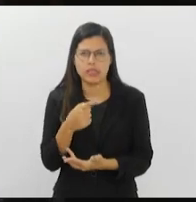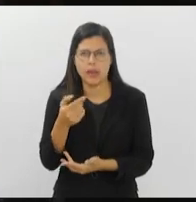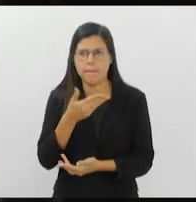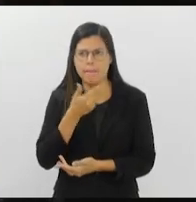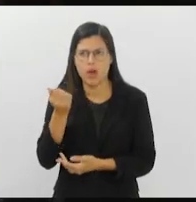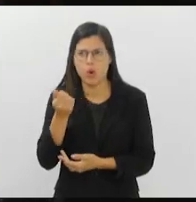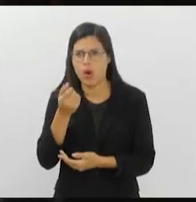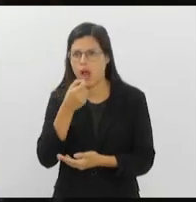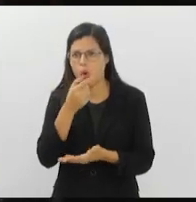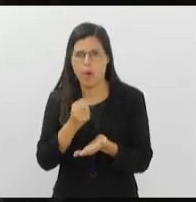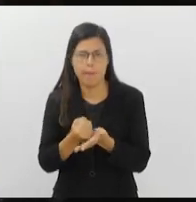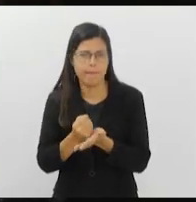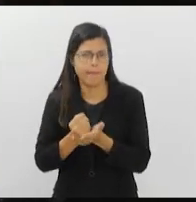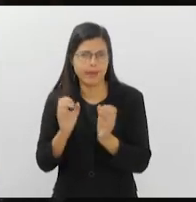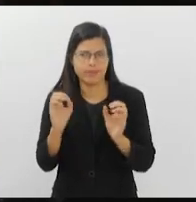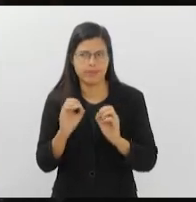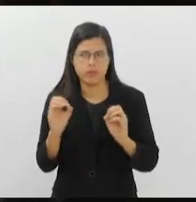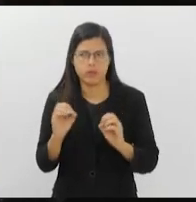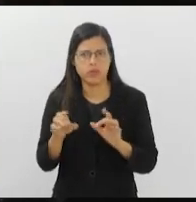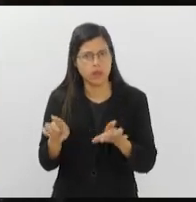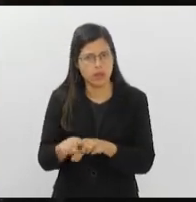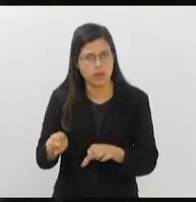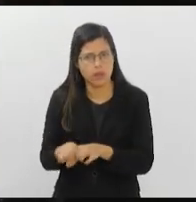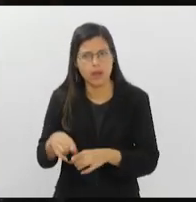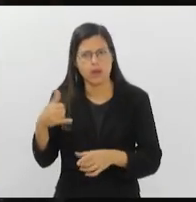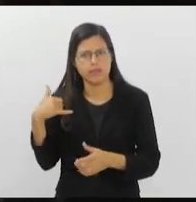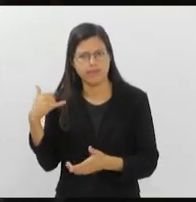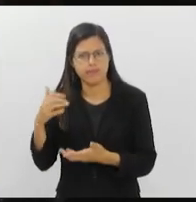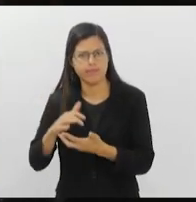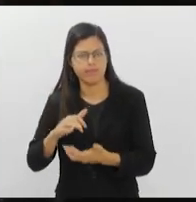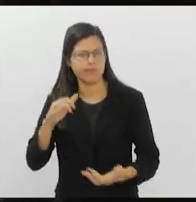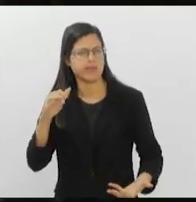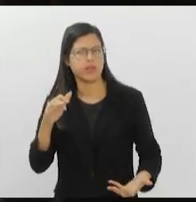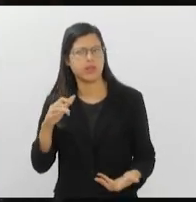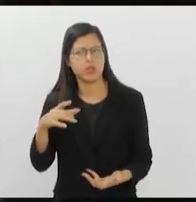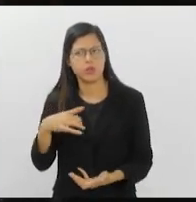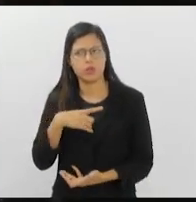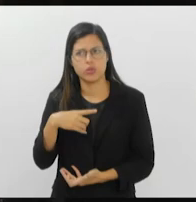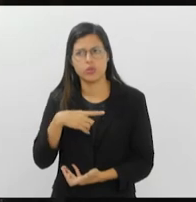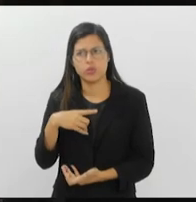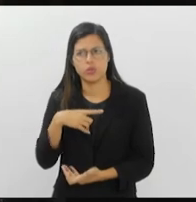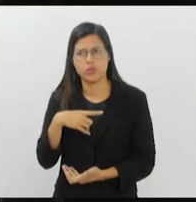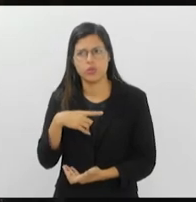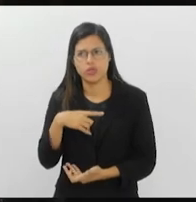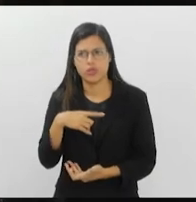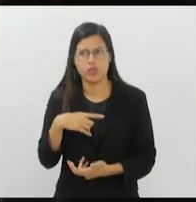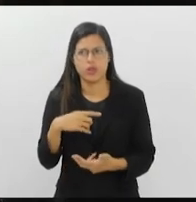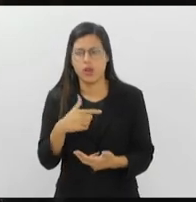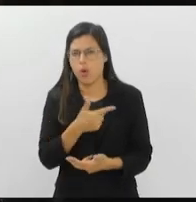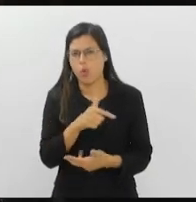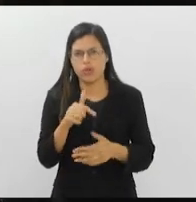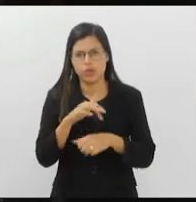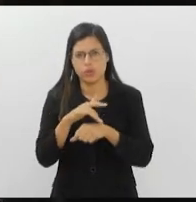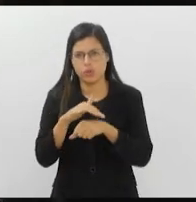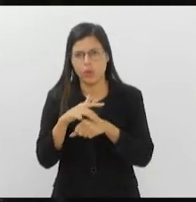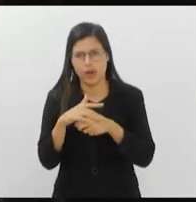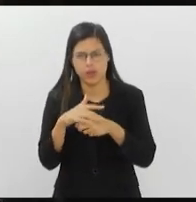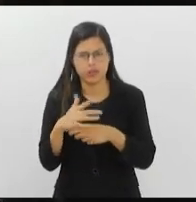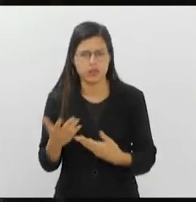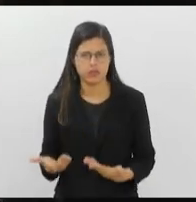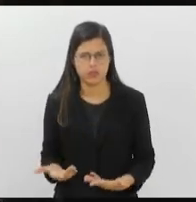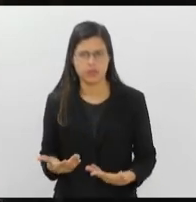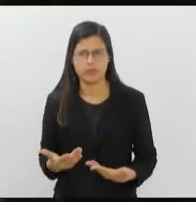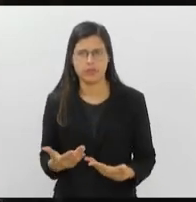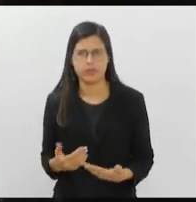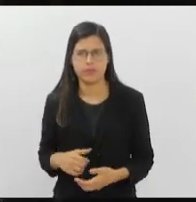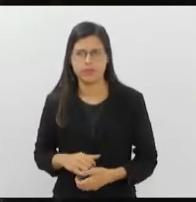isso com velhos, com senhores idosos, que tinham questões demenciais ou outras doenças neurodegenerativas. E, para